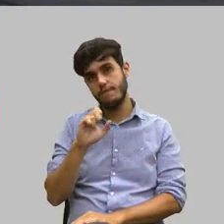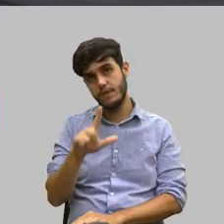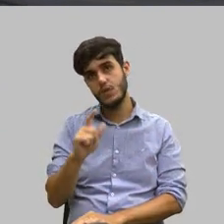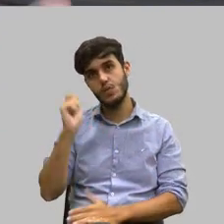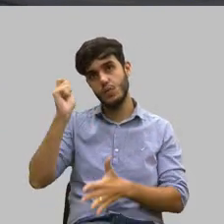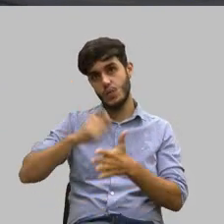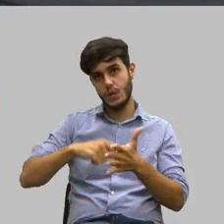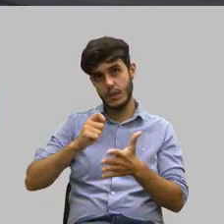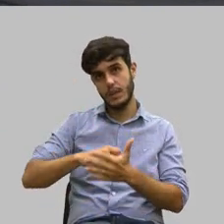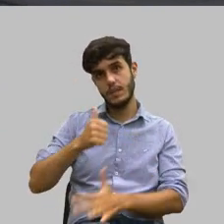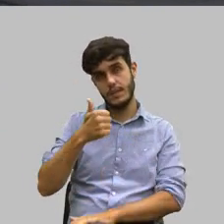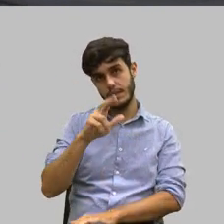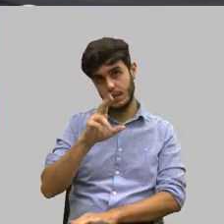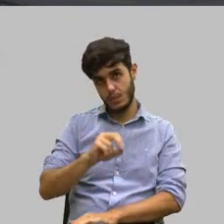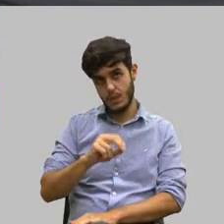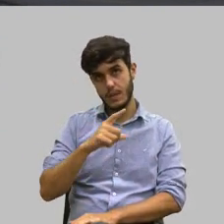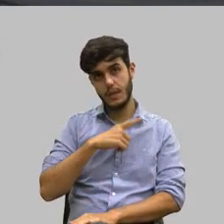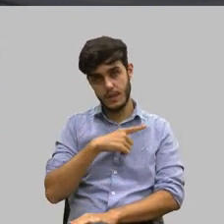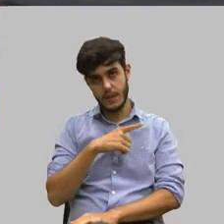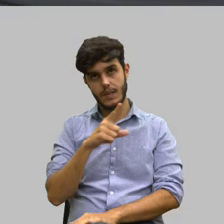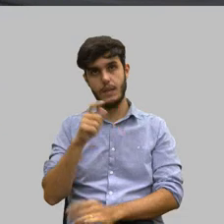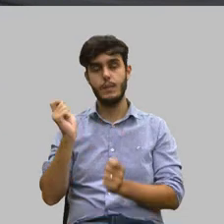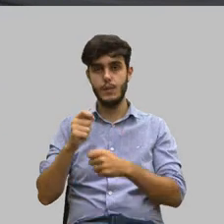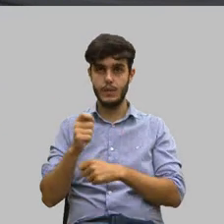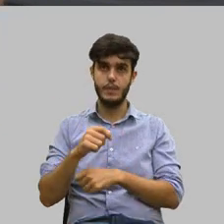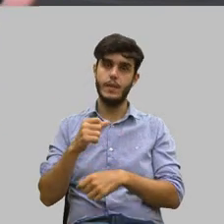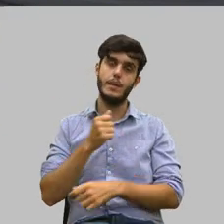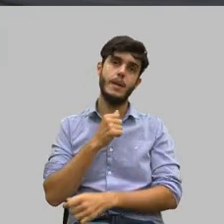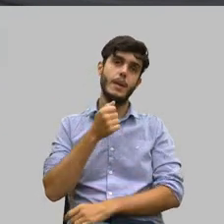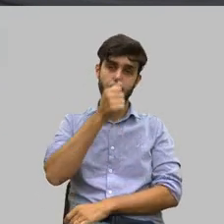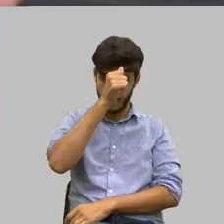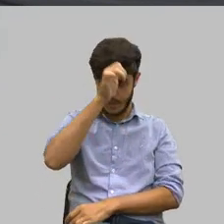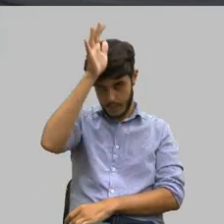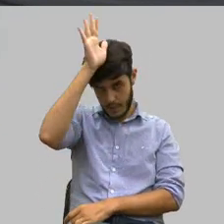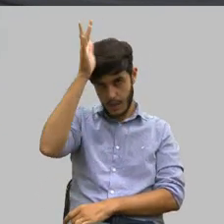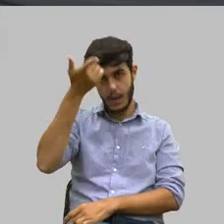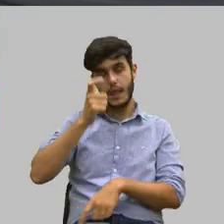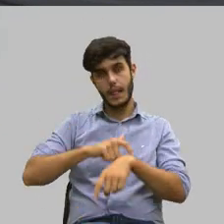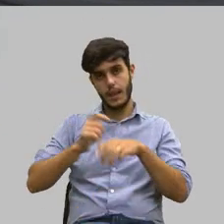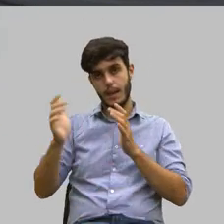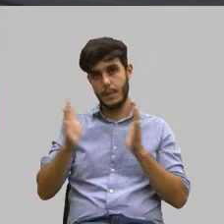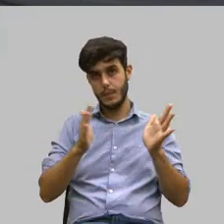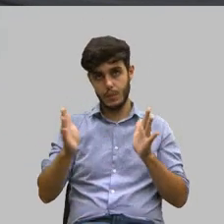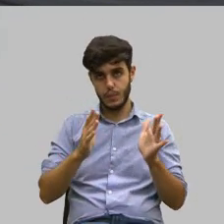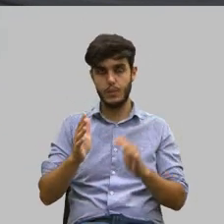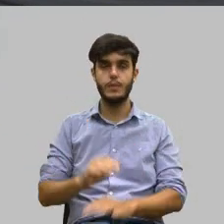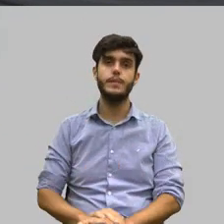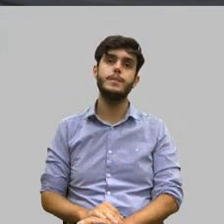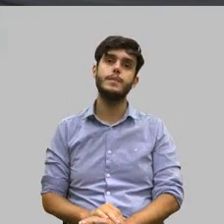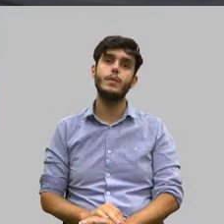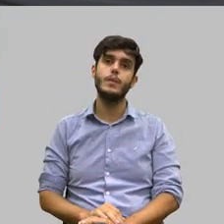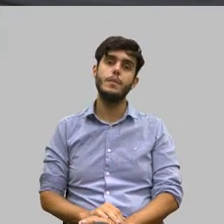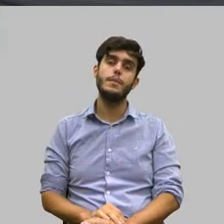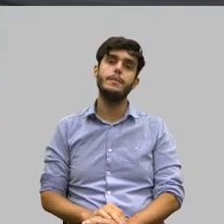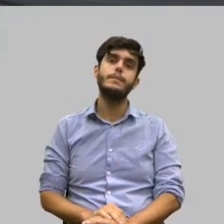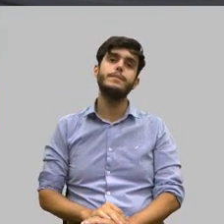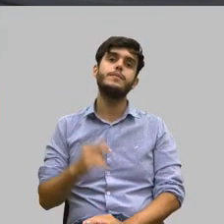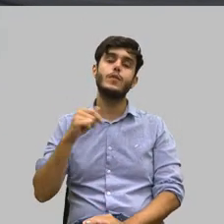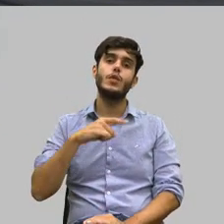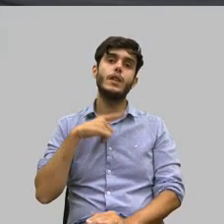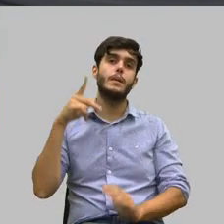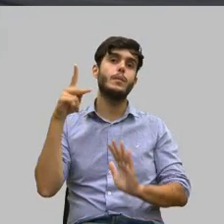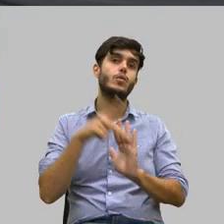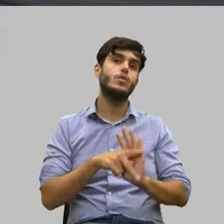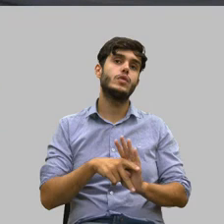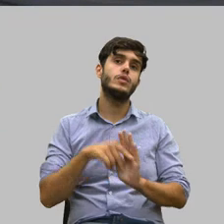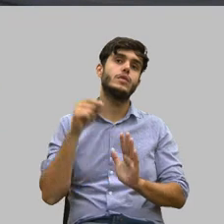150 possibilidade de militares temporários hoje nós temos uma uma um programa eh na instituição que eh são as